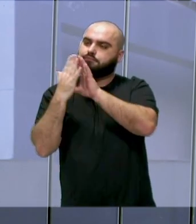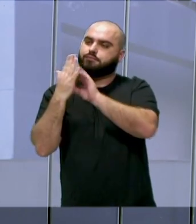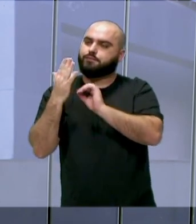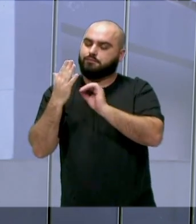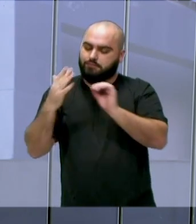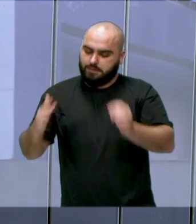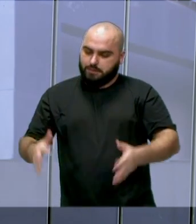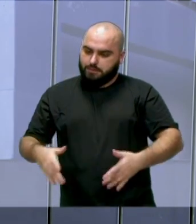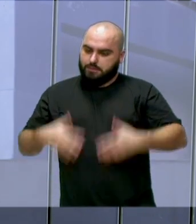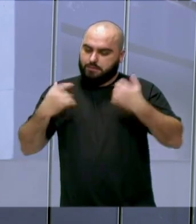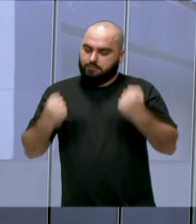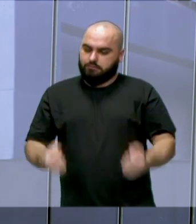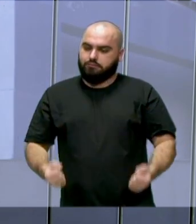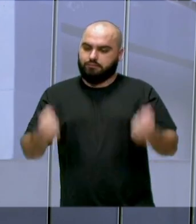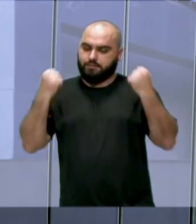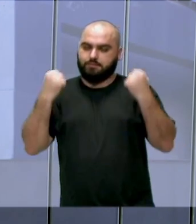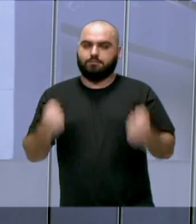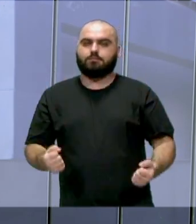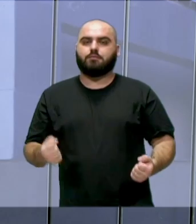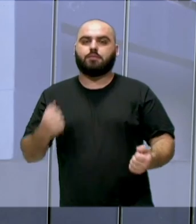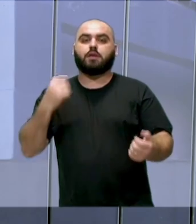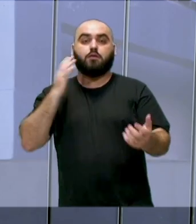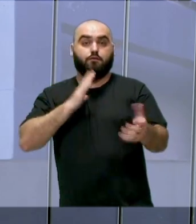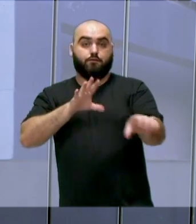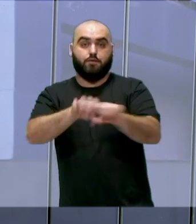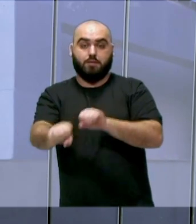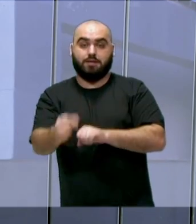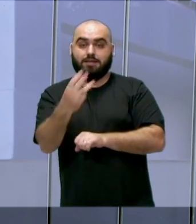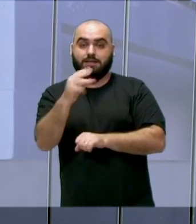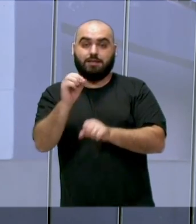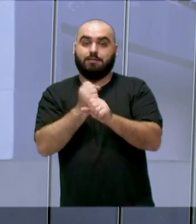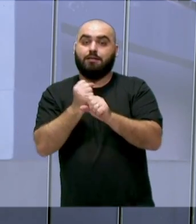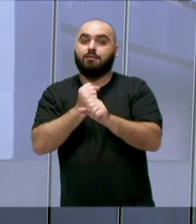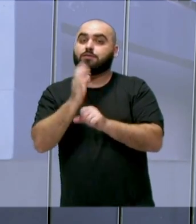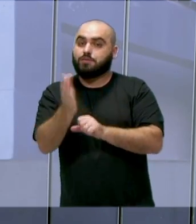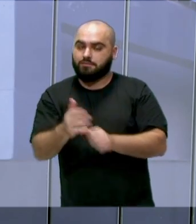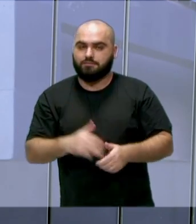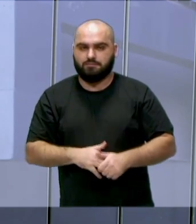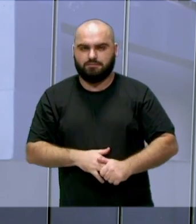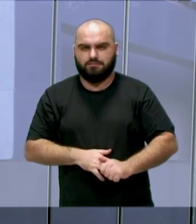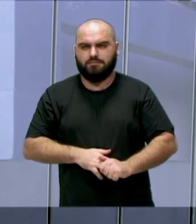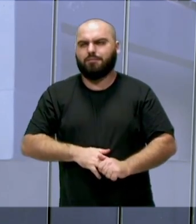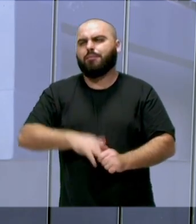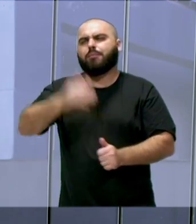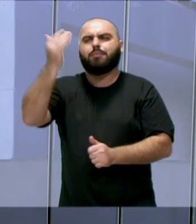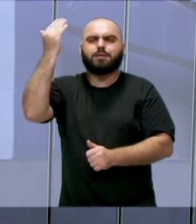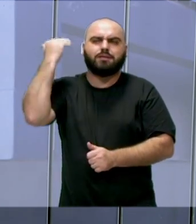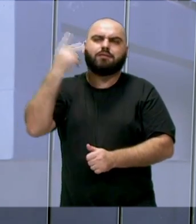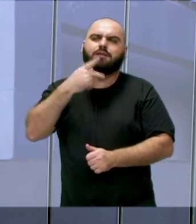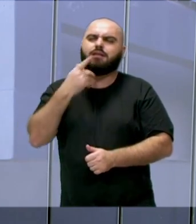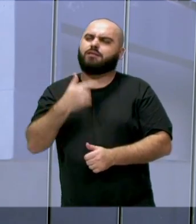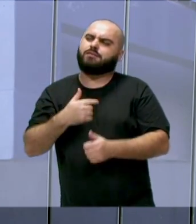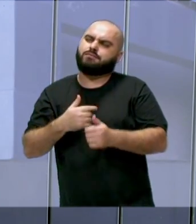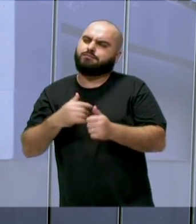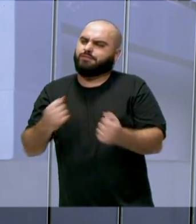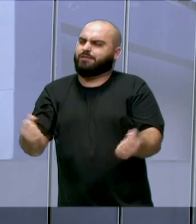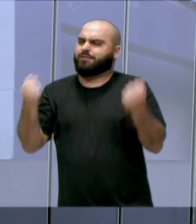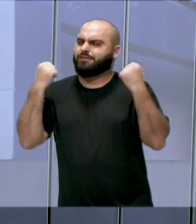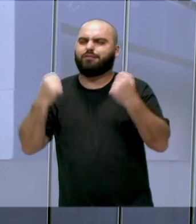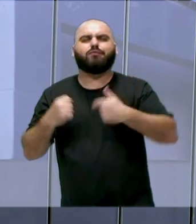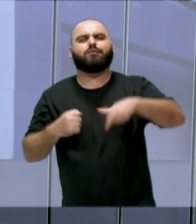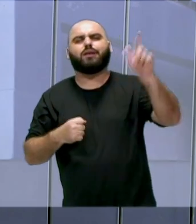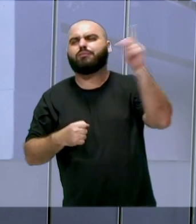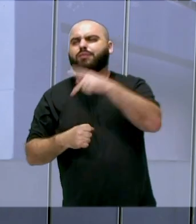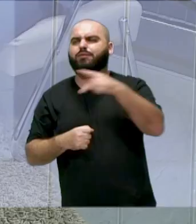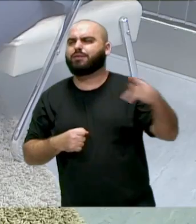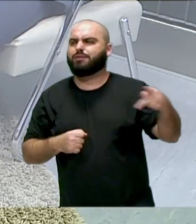física. Lá atrás, eu estou formado há 30 anos, quando se falava em educação física, vai ser professor, vai ter